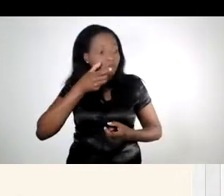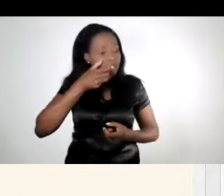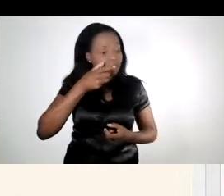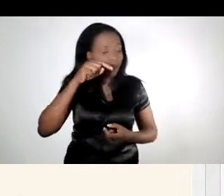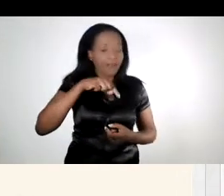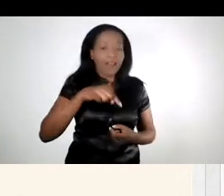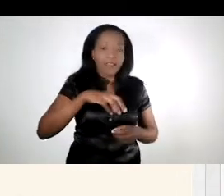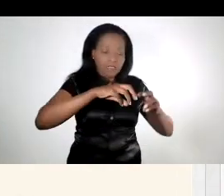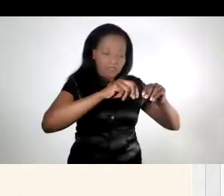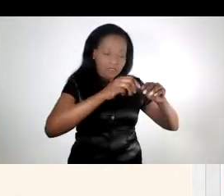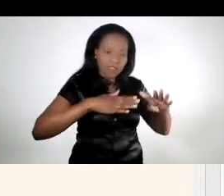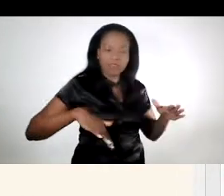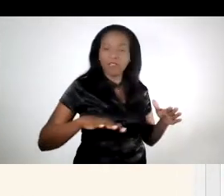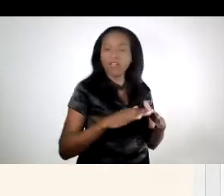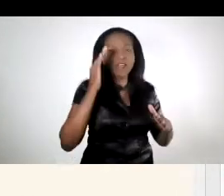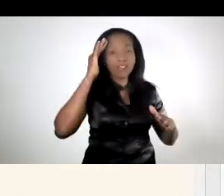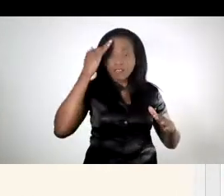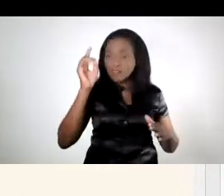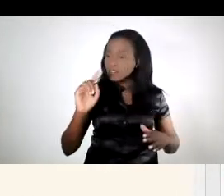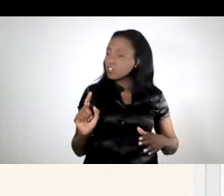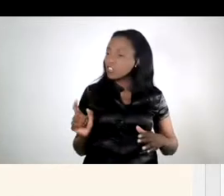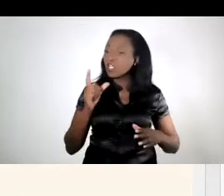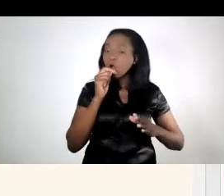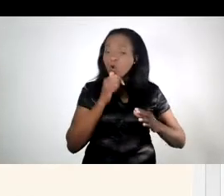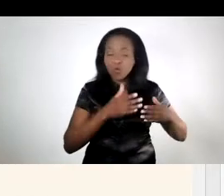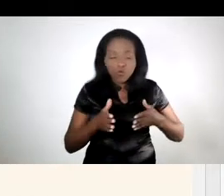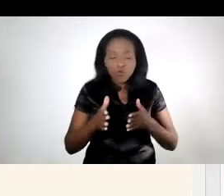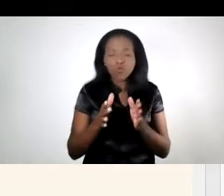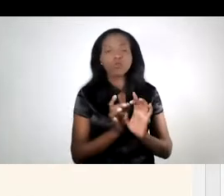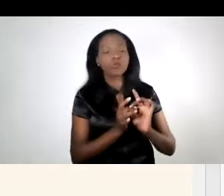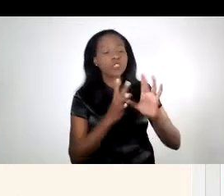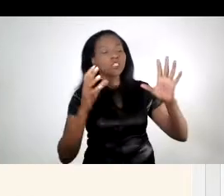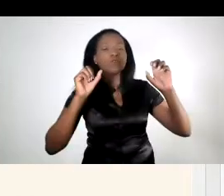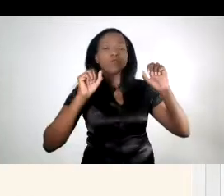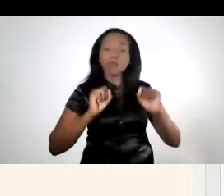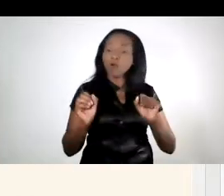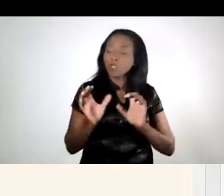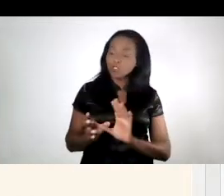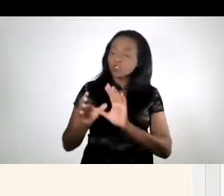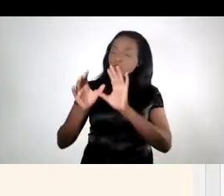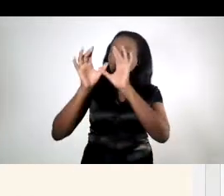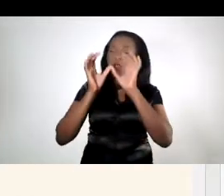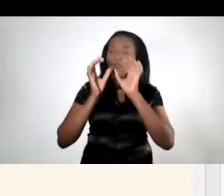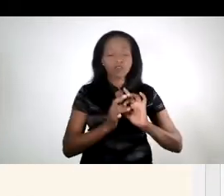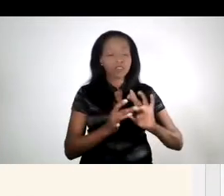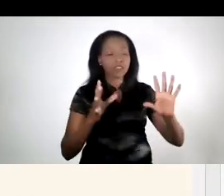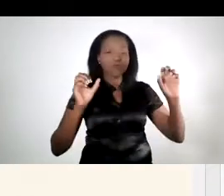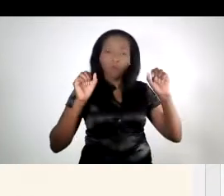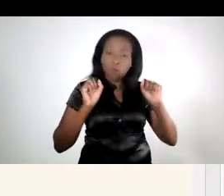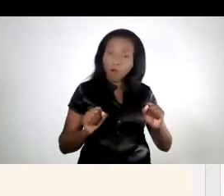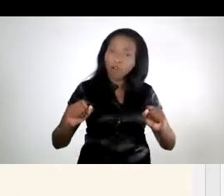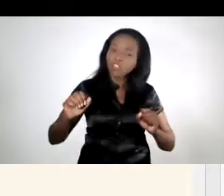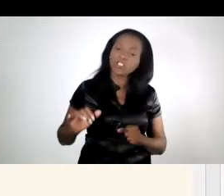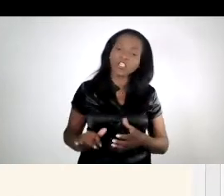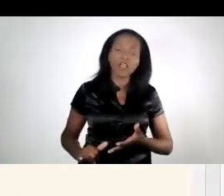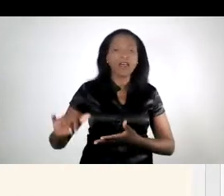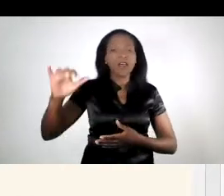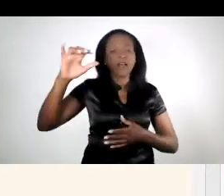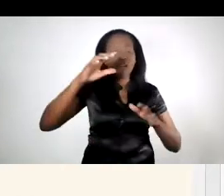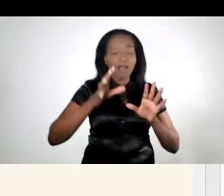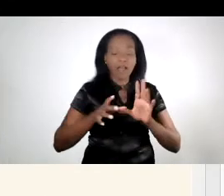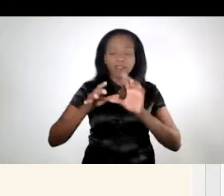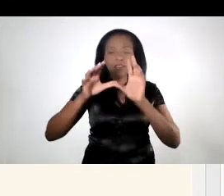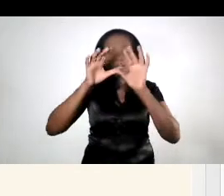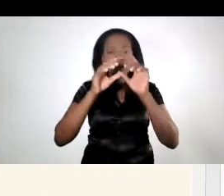tem direito de correr livre, os pássaros têm direito de voar, as árvores têm direito de crescer e sobreviver,